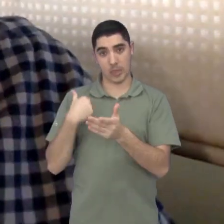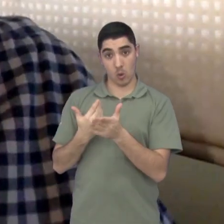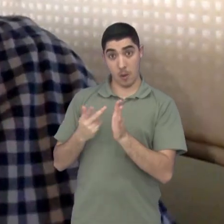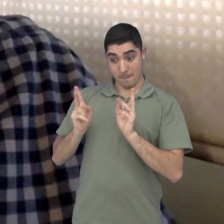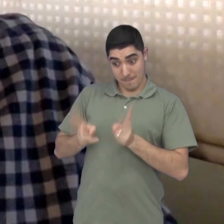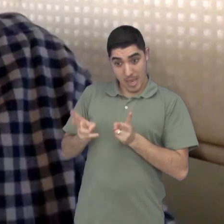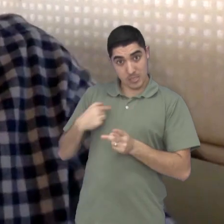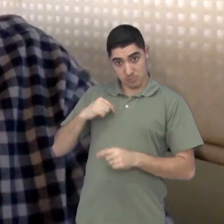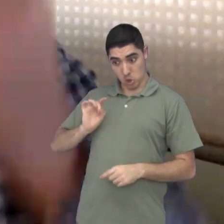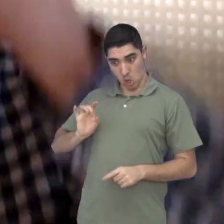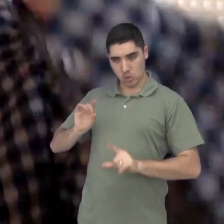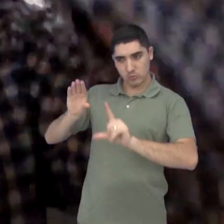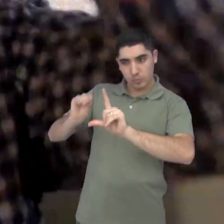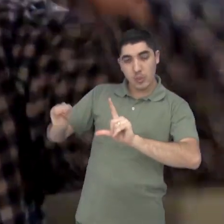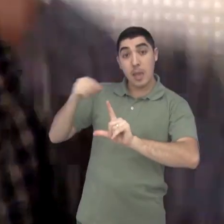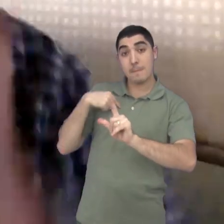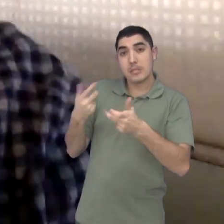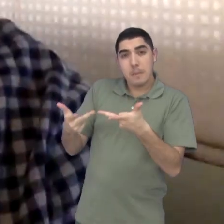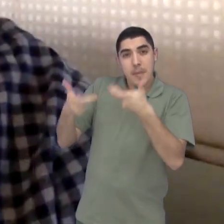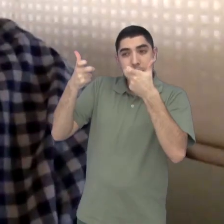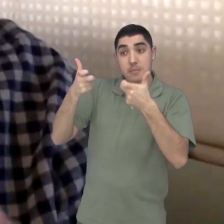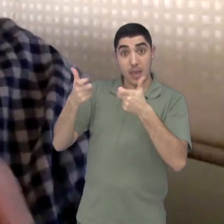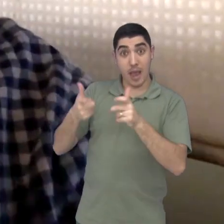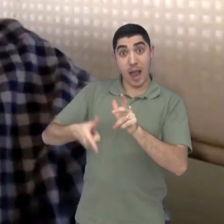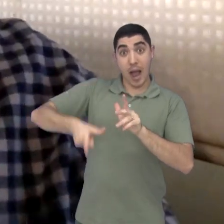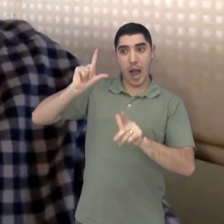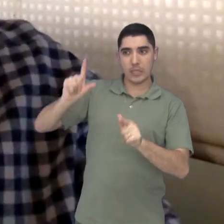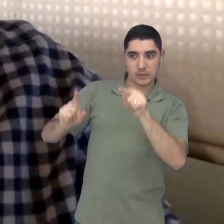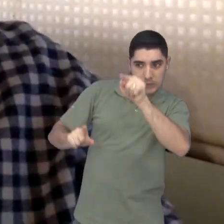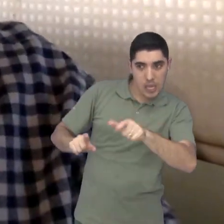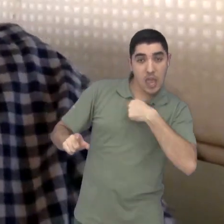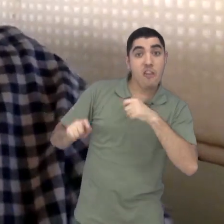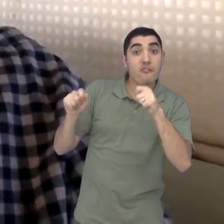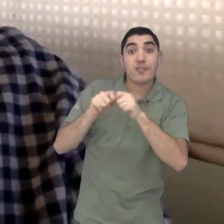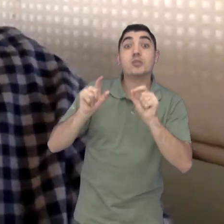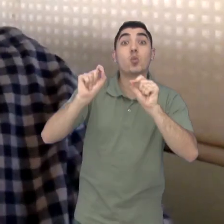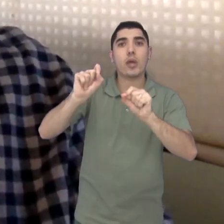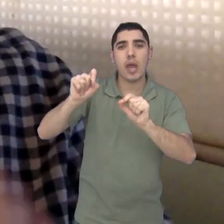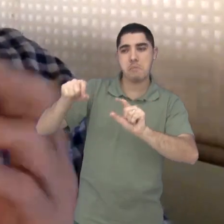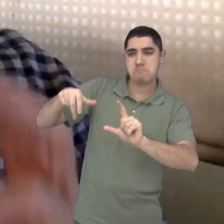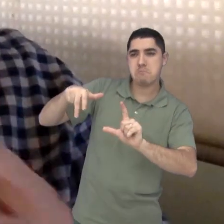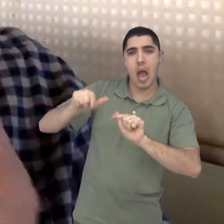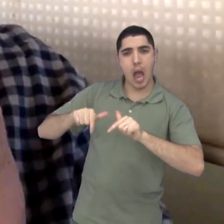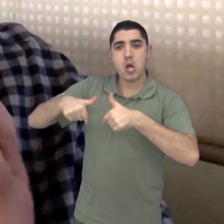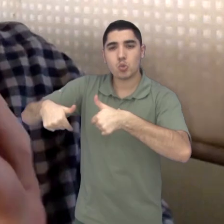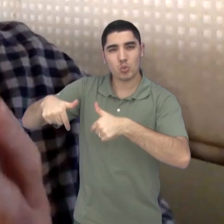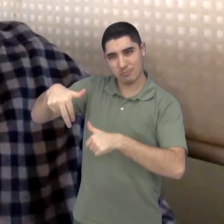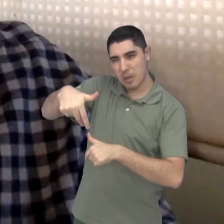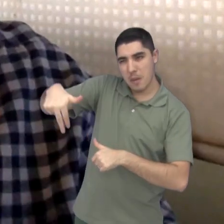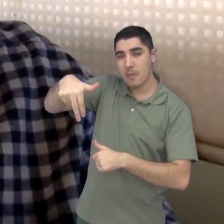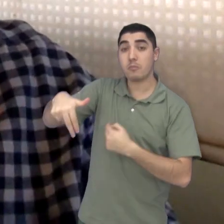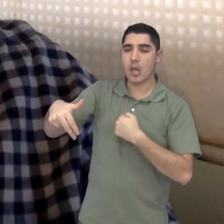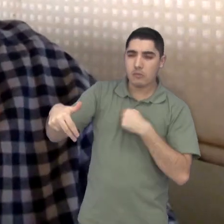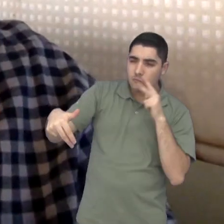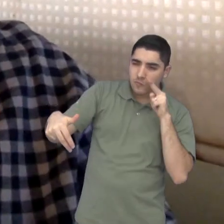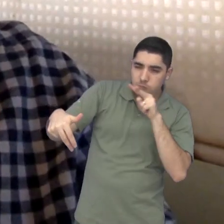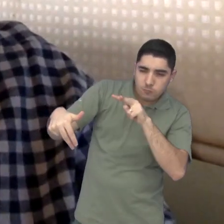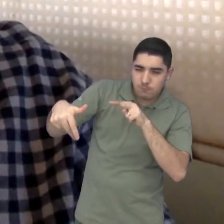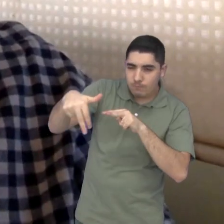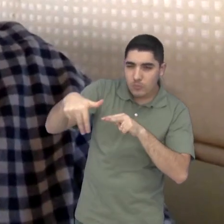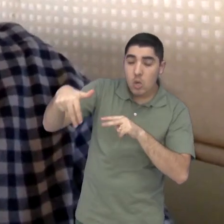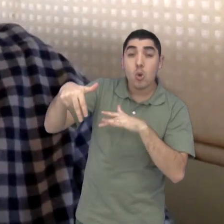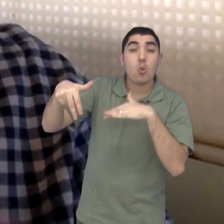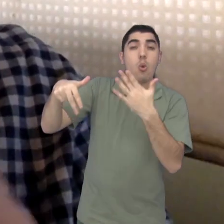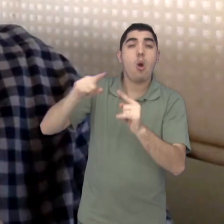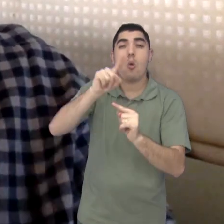exatamente o que eu fiz na cena original, qual foi a entonação, qual foi principalmente a intenção que eu quis